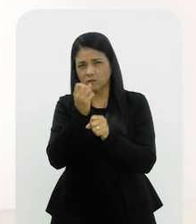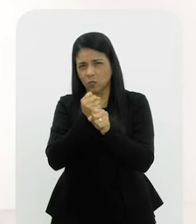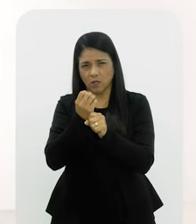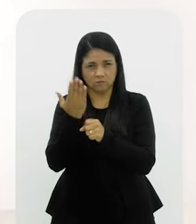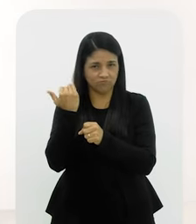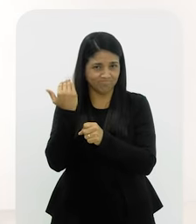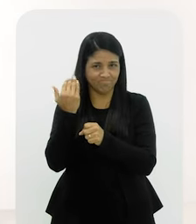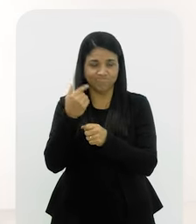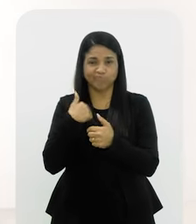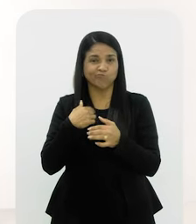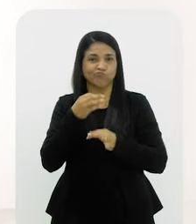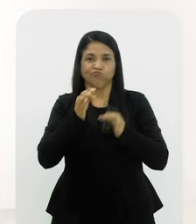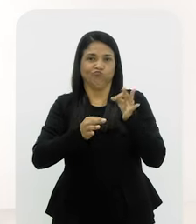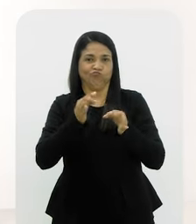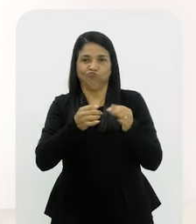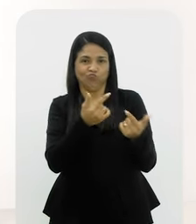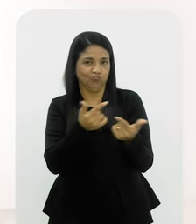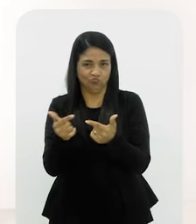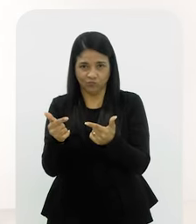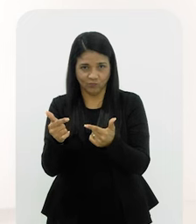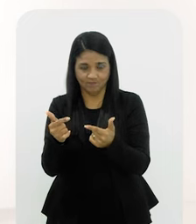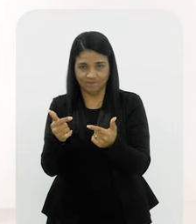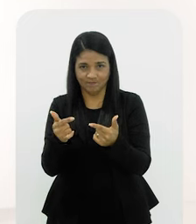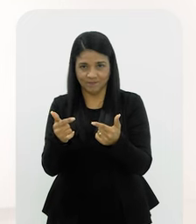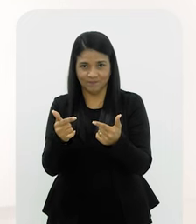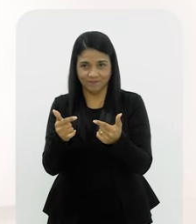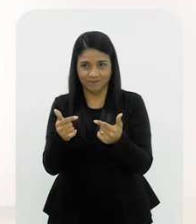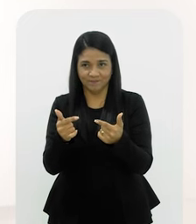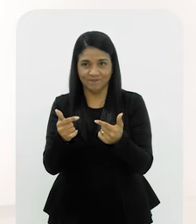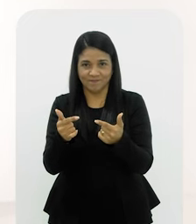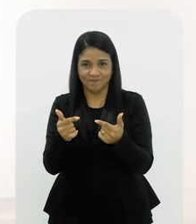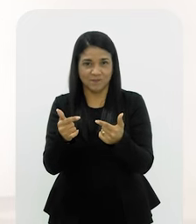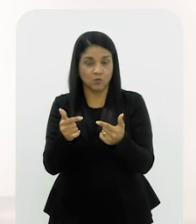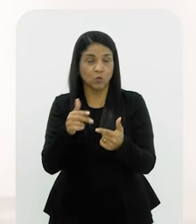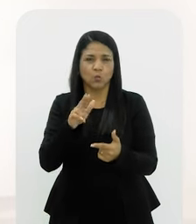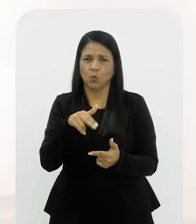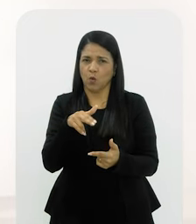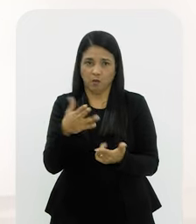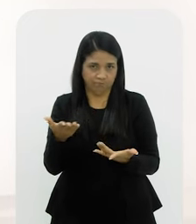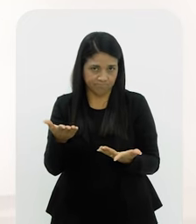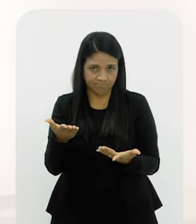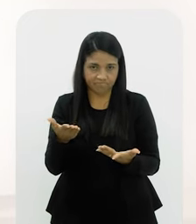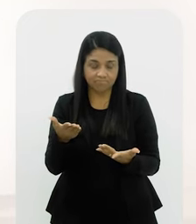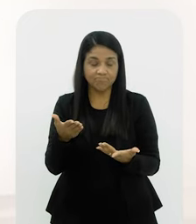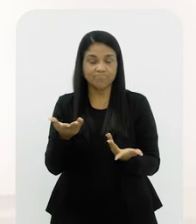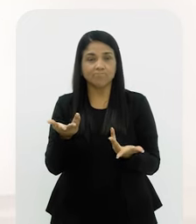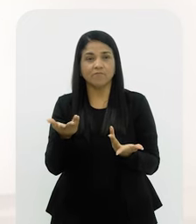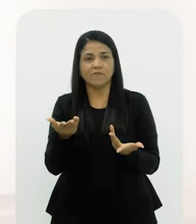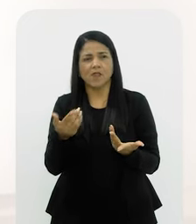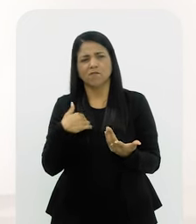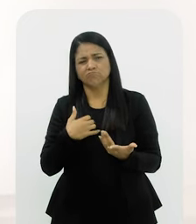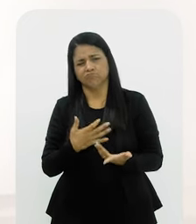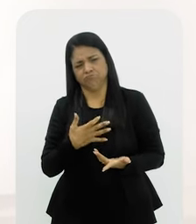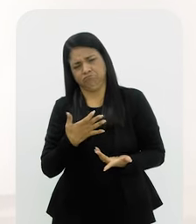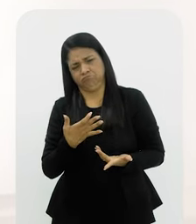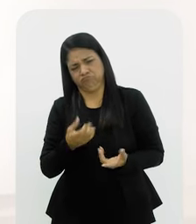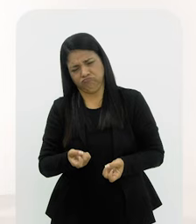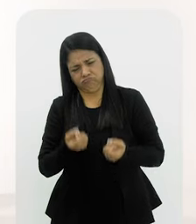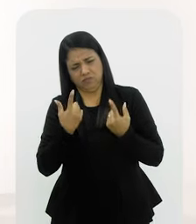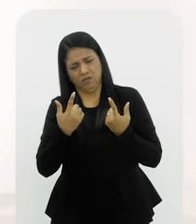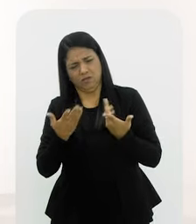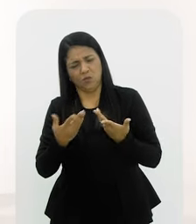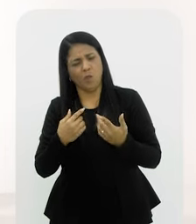anos, até quatro anos atrás, ele não era julgado. Nunca foi. Nunca foi. Eu achava